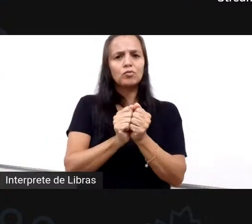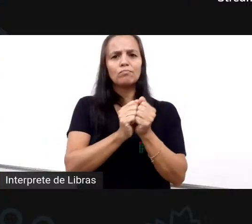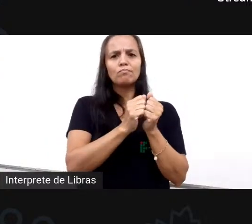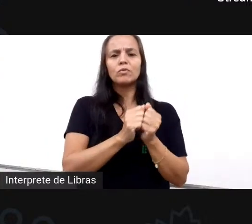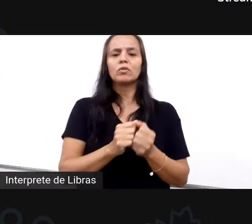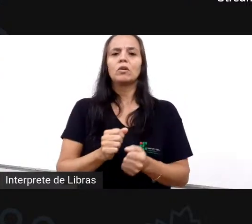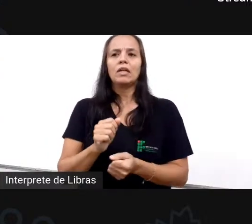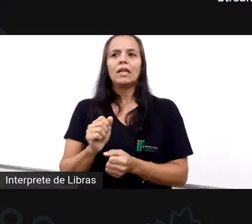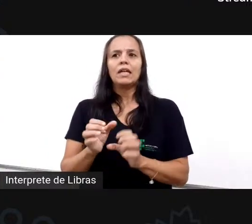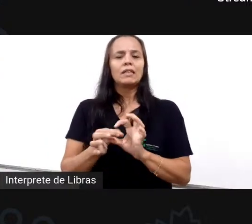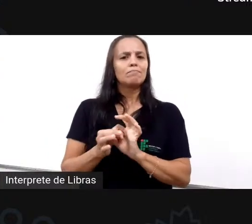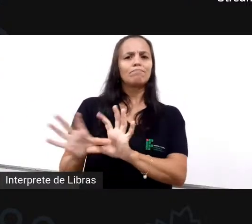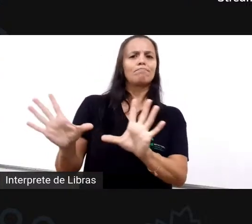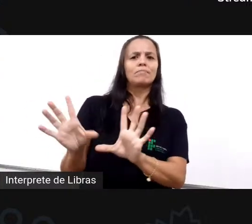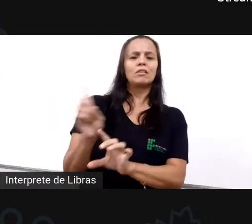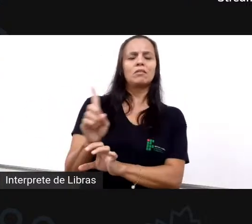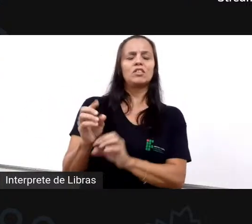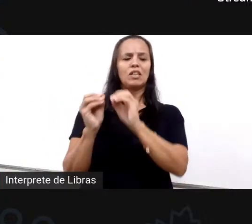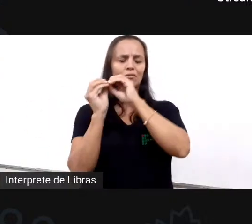nos deixaram desistir.